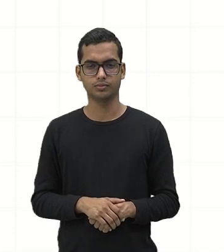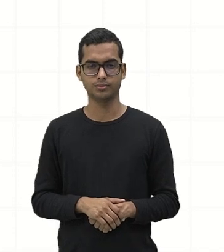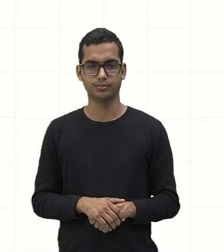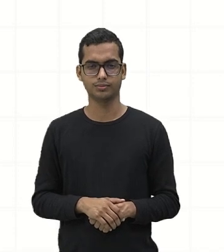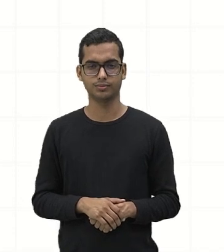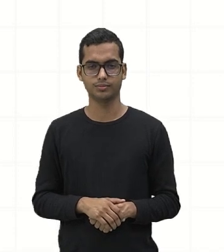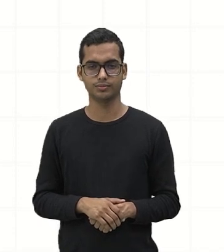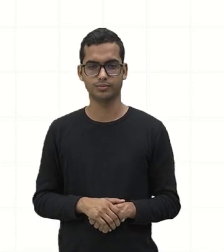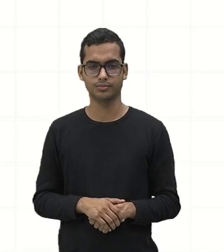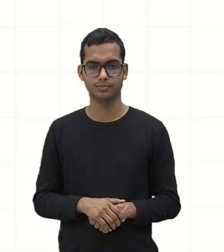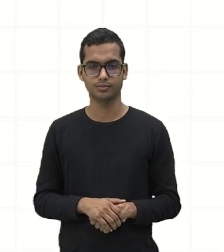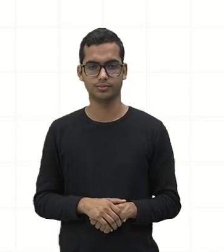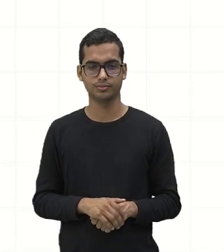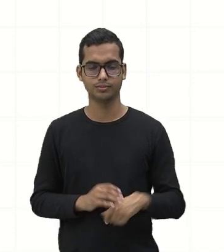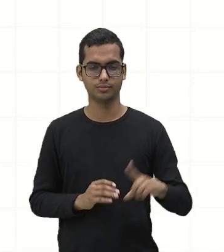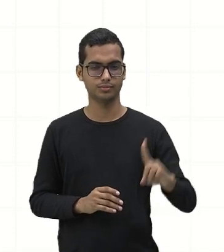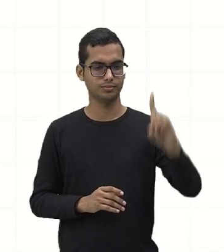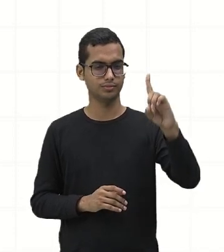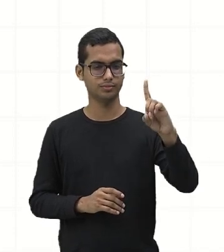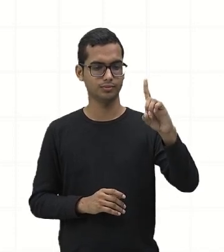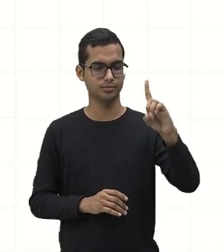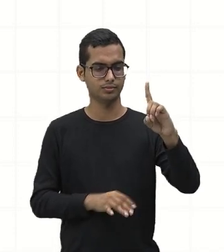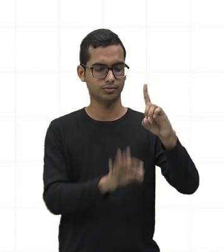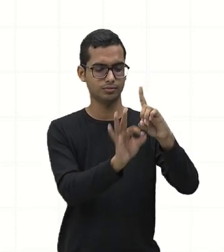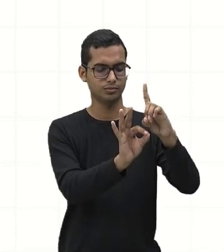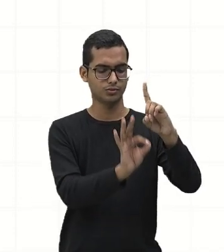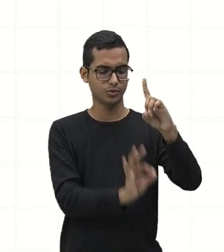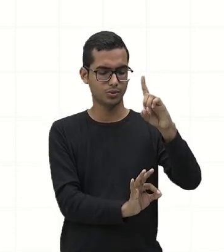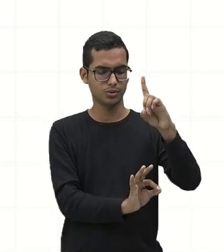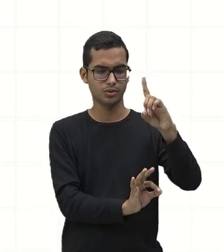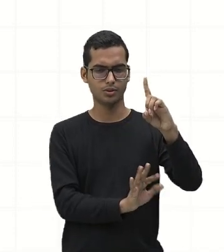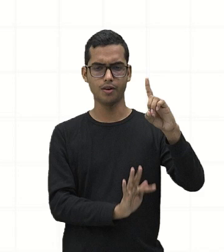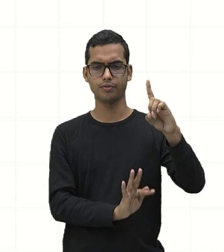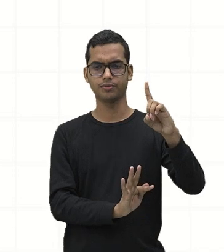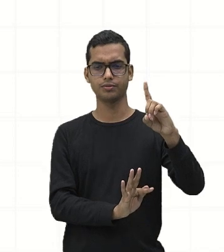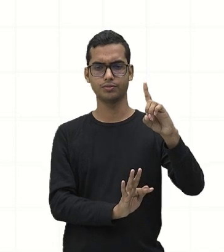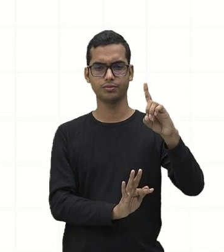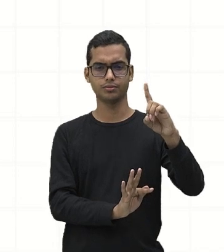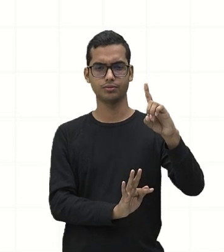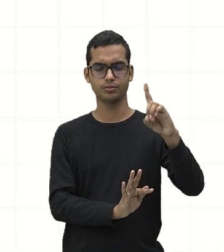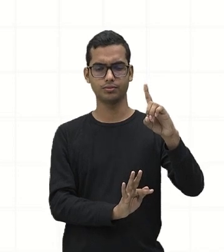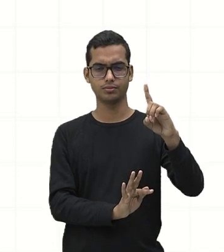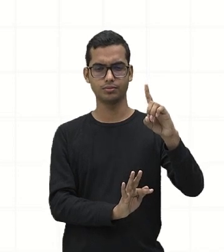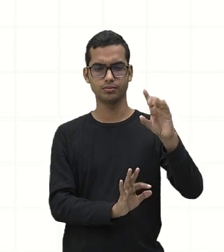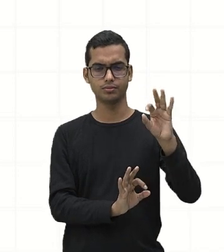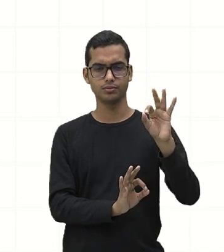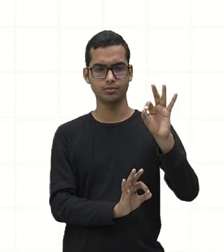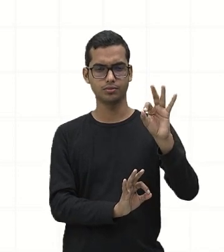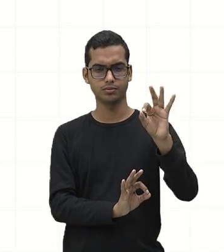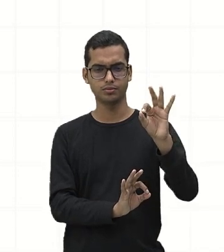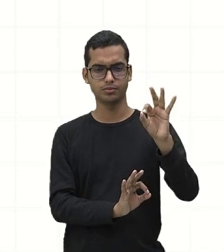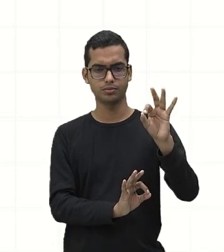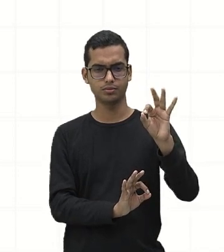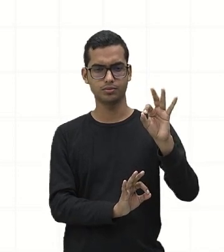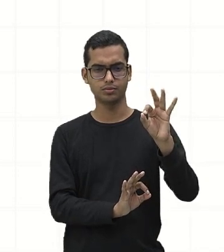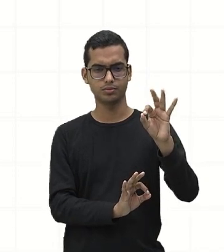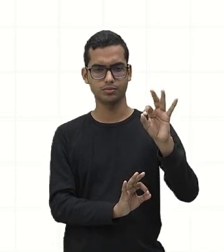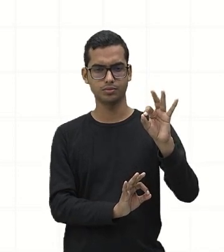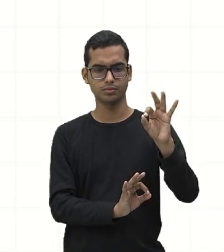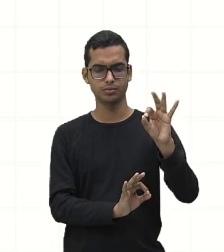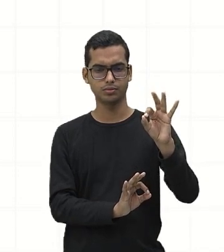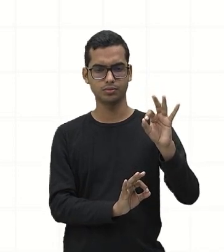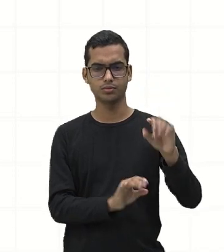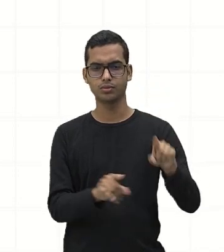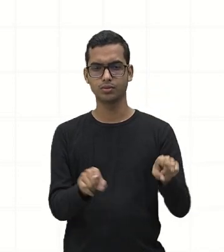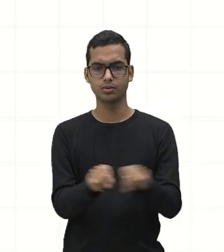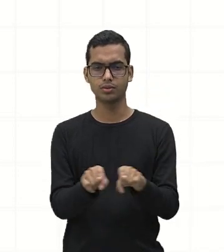a distância de D até F, é proporcional a esse tamanho menor aqui que eu vou